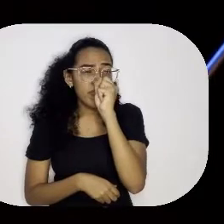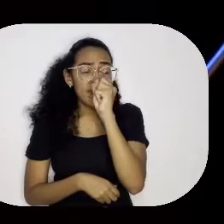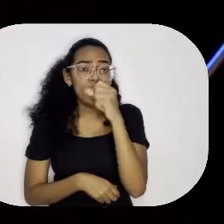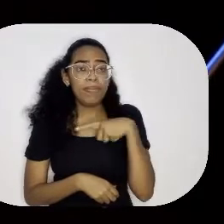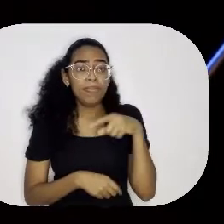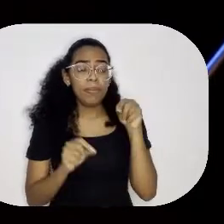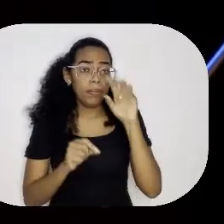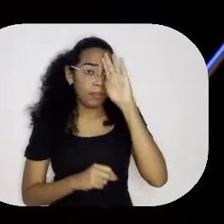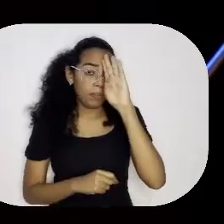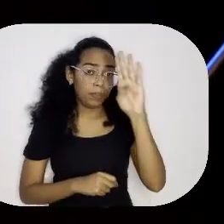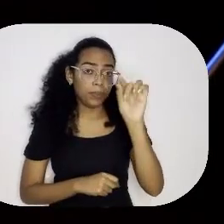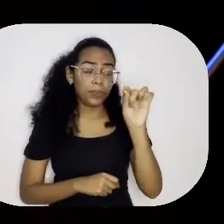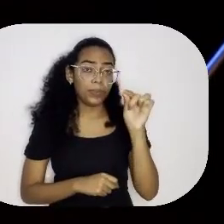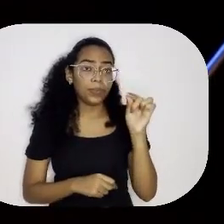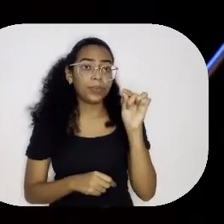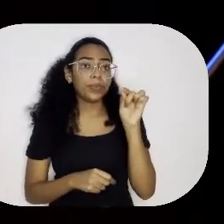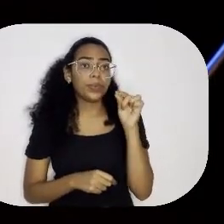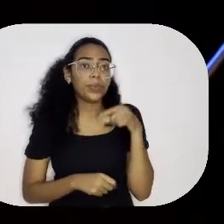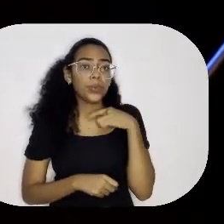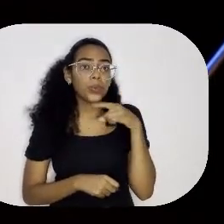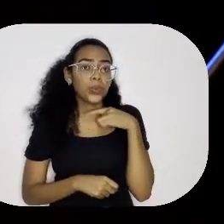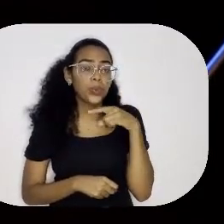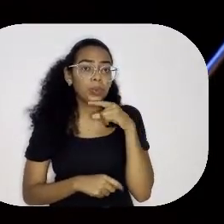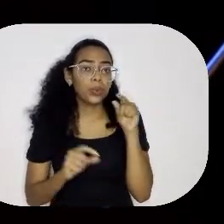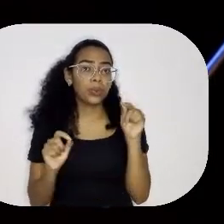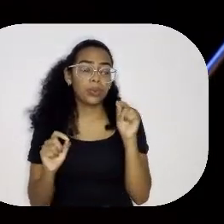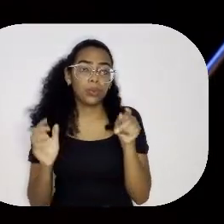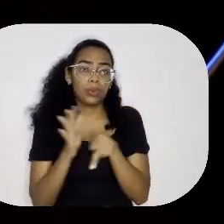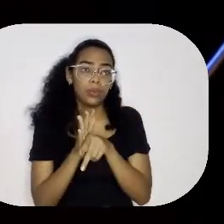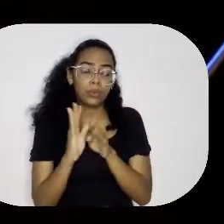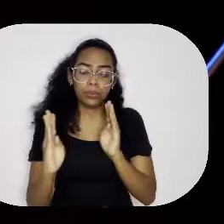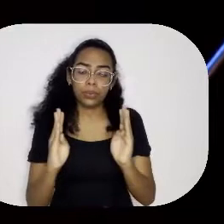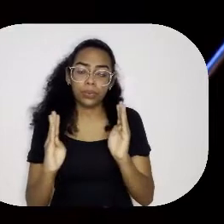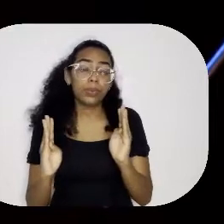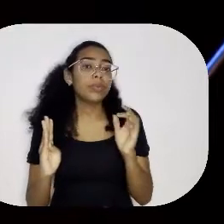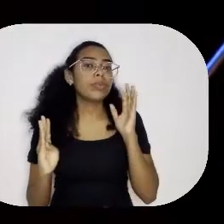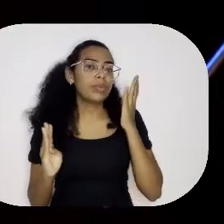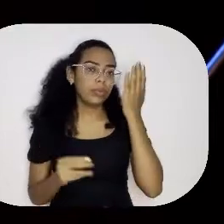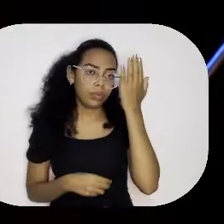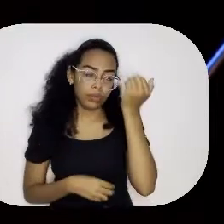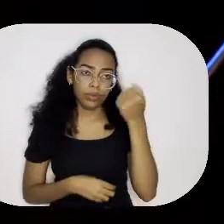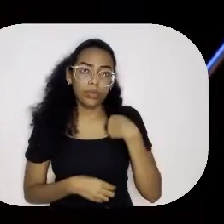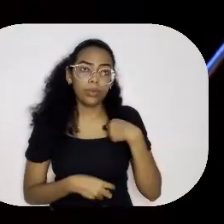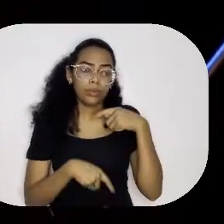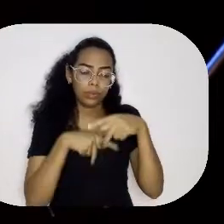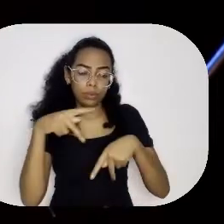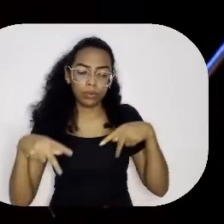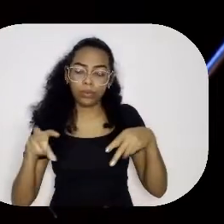ambiente, a ambição, né, a falta de determinação, né, de cumprimento das demandas solidárias